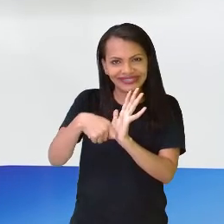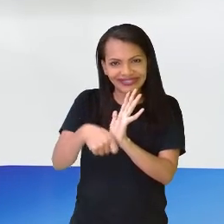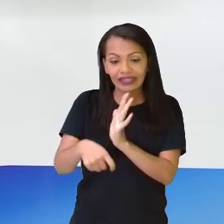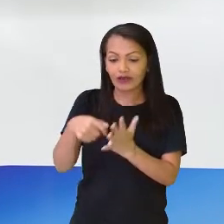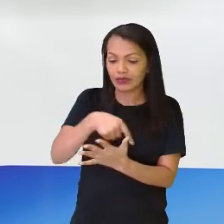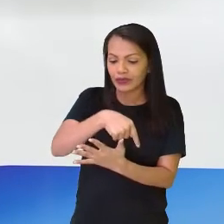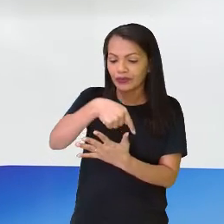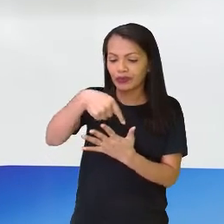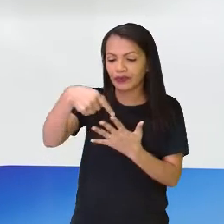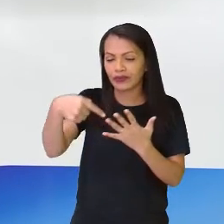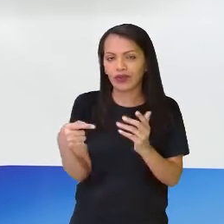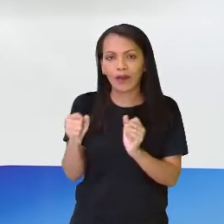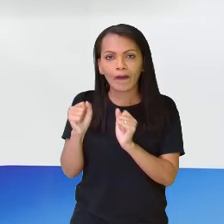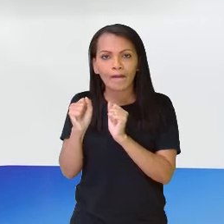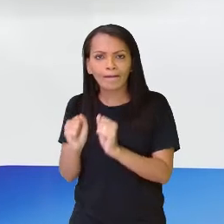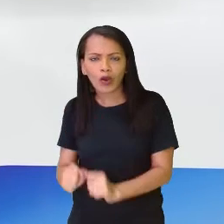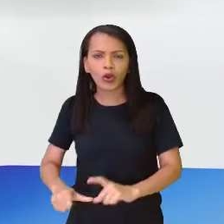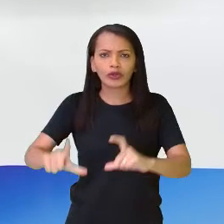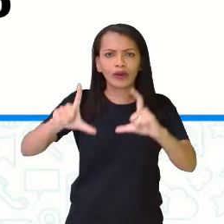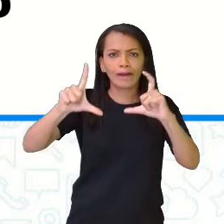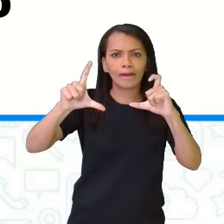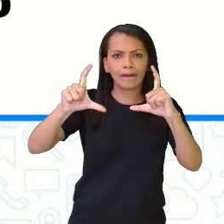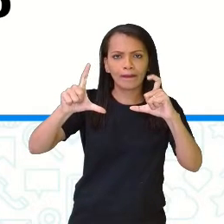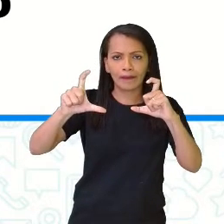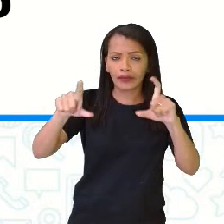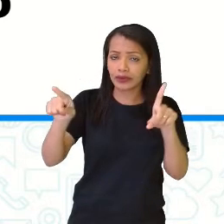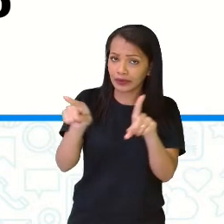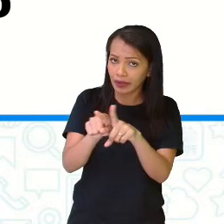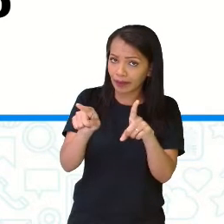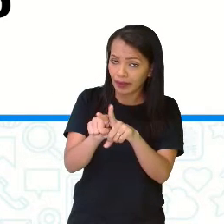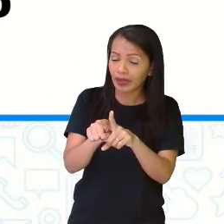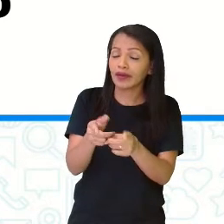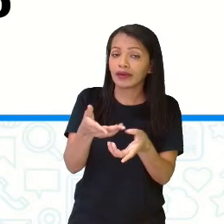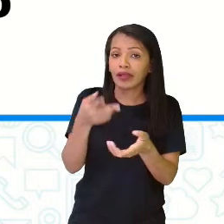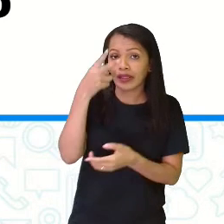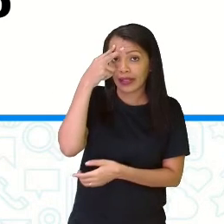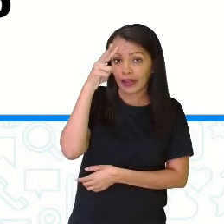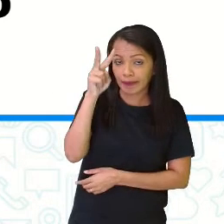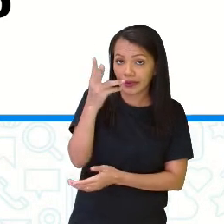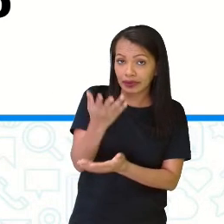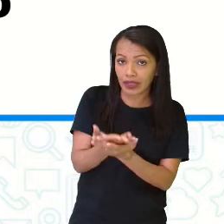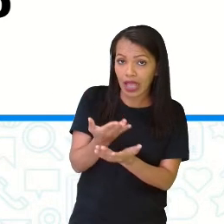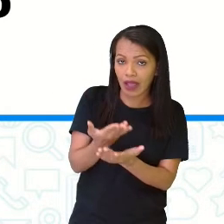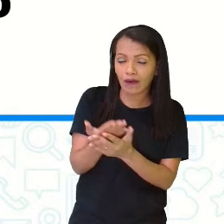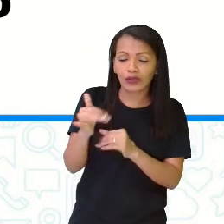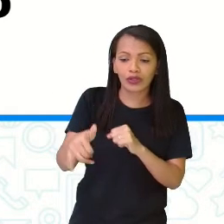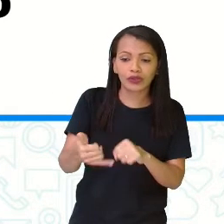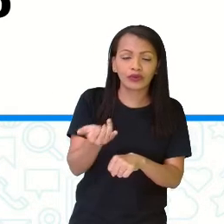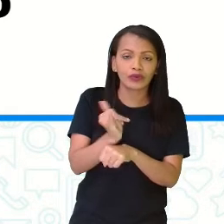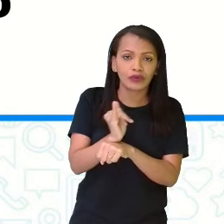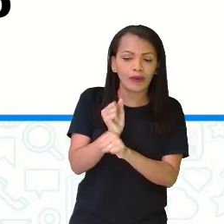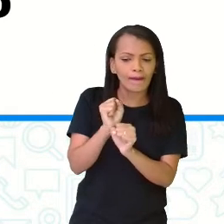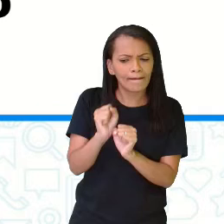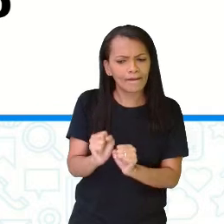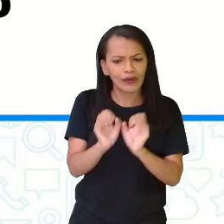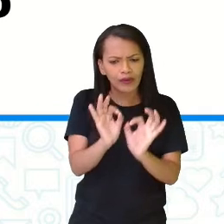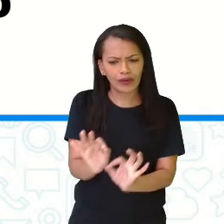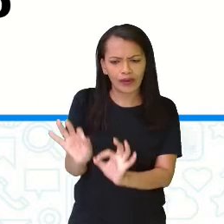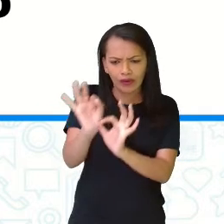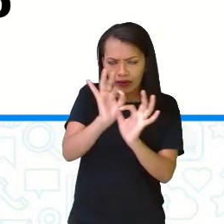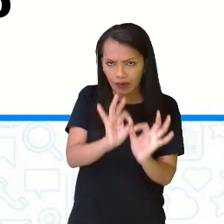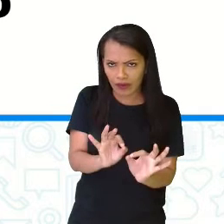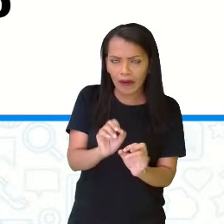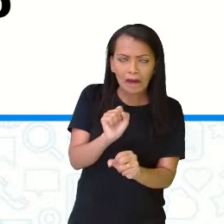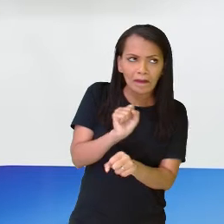5 elementos. Você pode printar a tela se você quiser. E lembrando que a aula vai estar no YouTube, você pode assistir quantas vezes